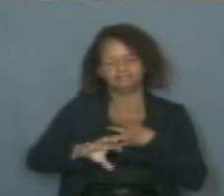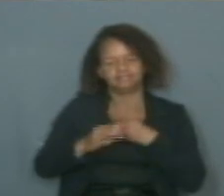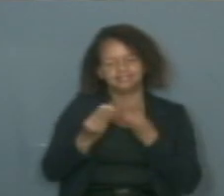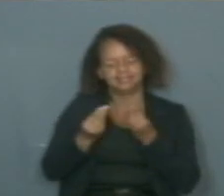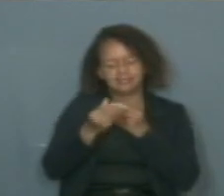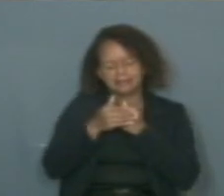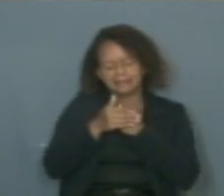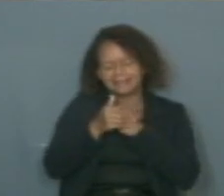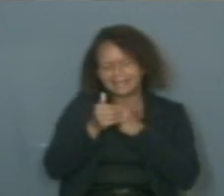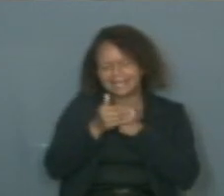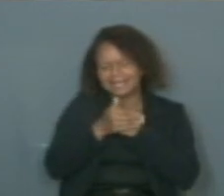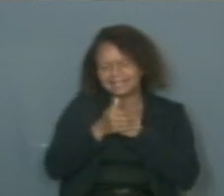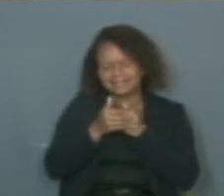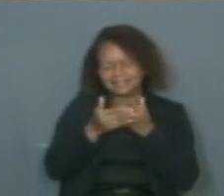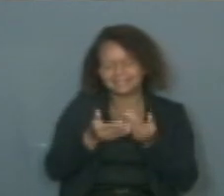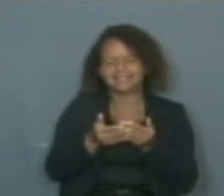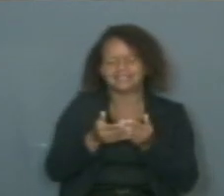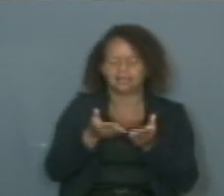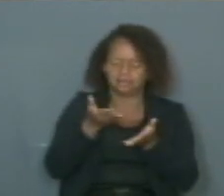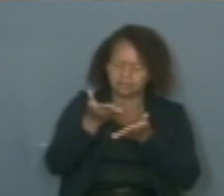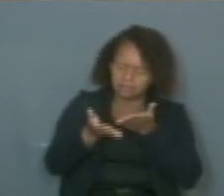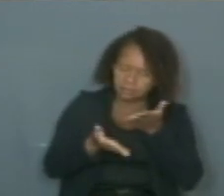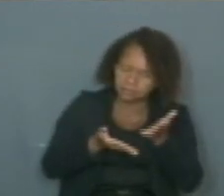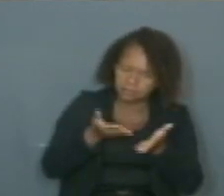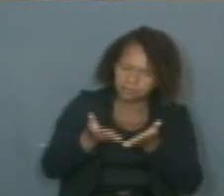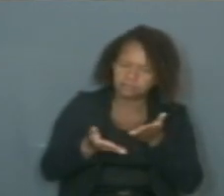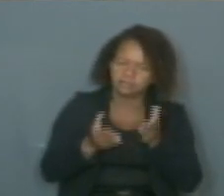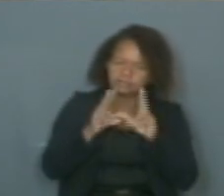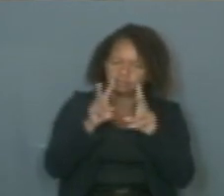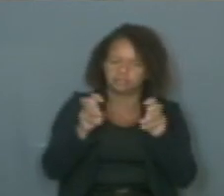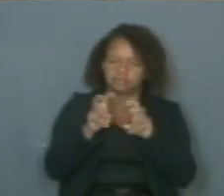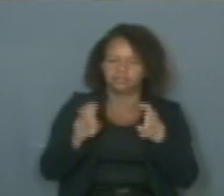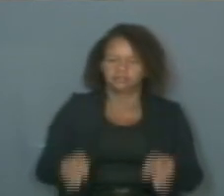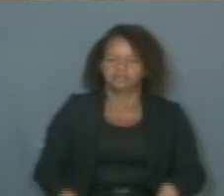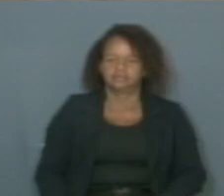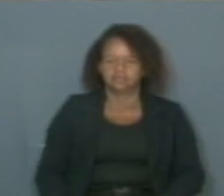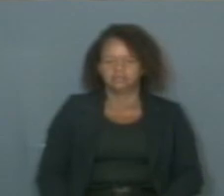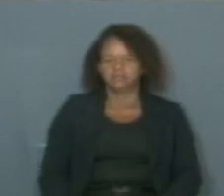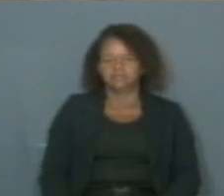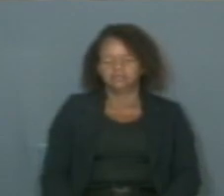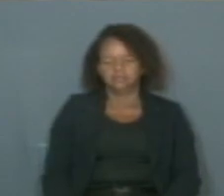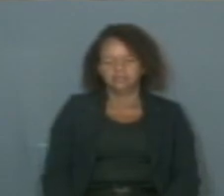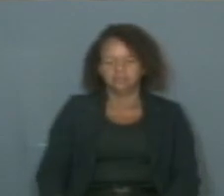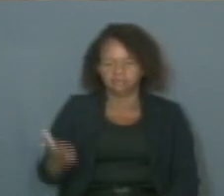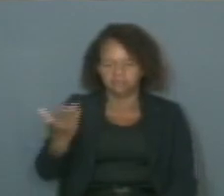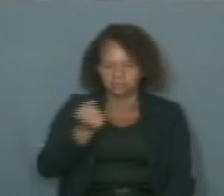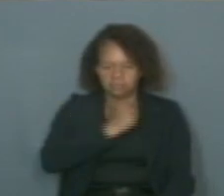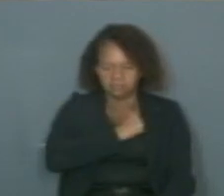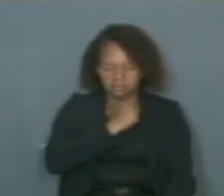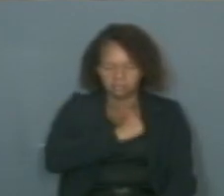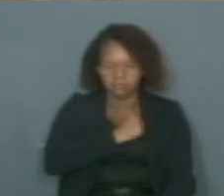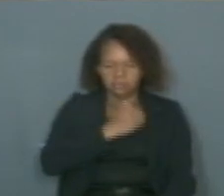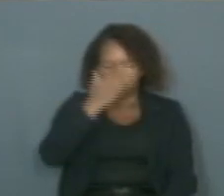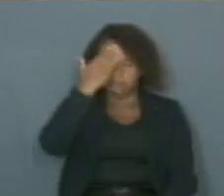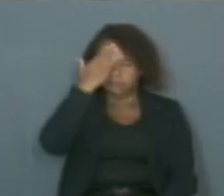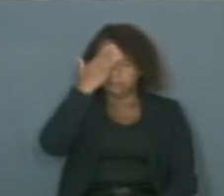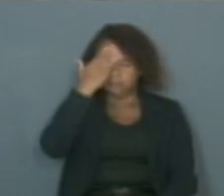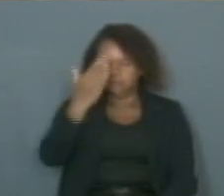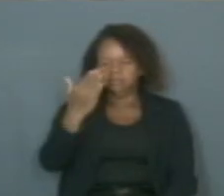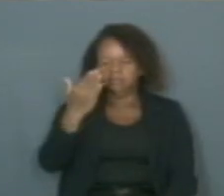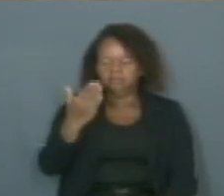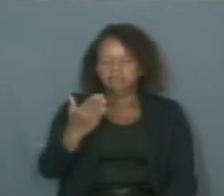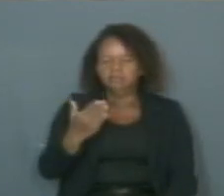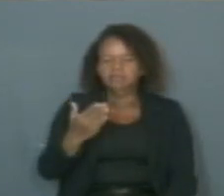pela delicadeza de tratar este assunto. Meus pares, muito obrigado.